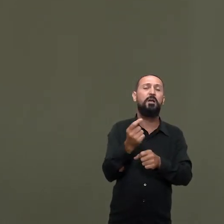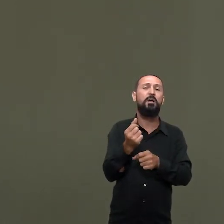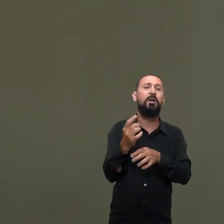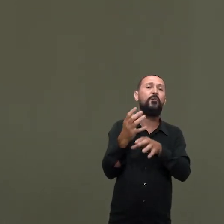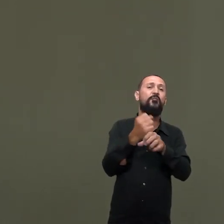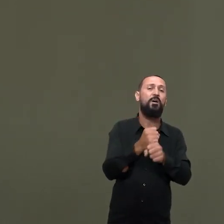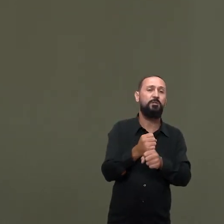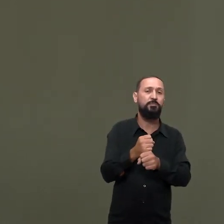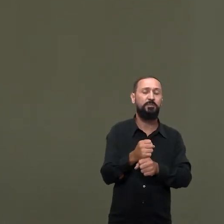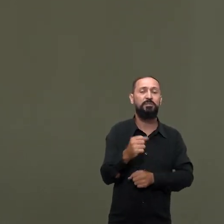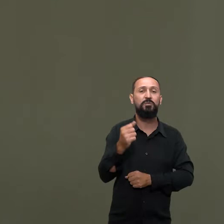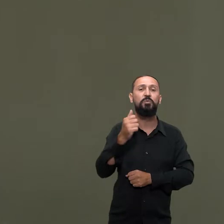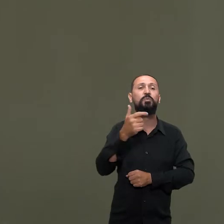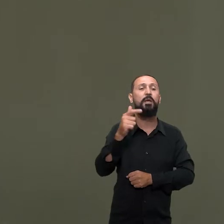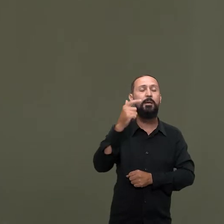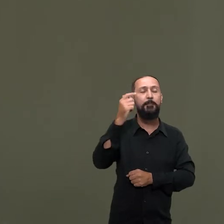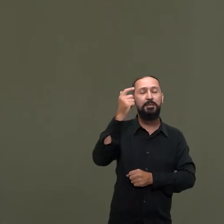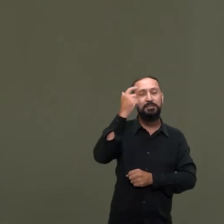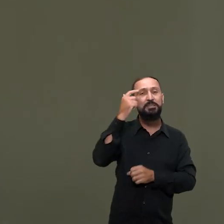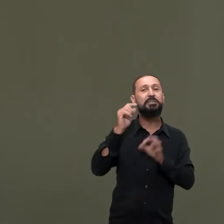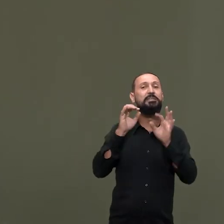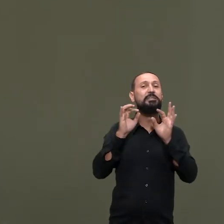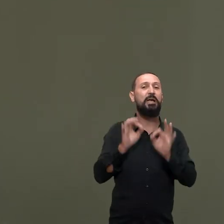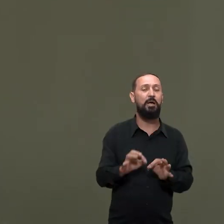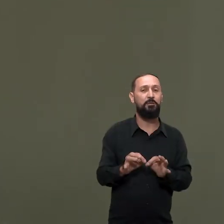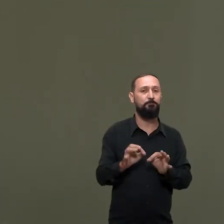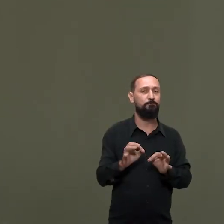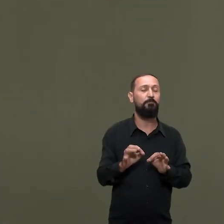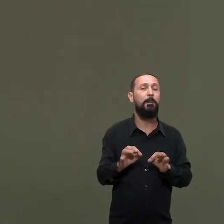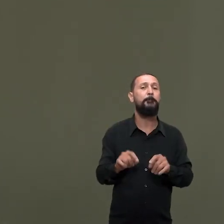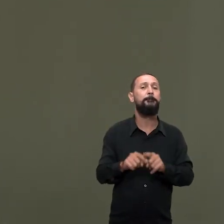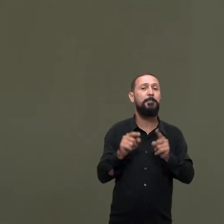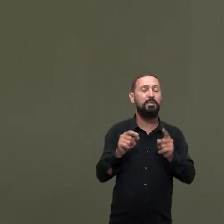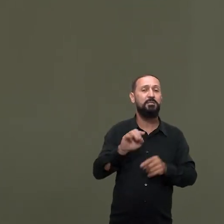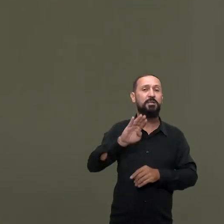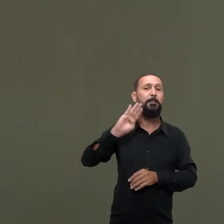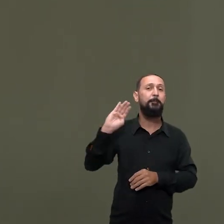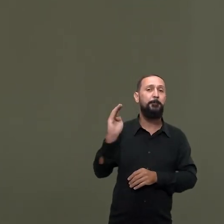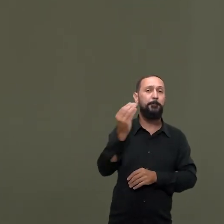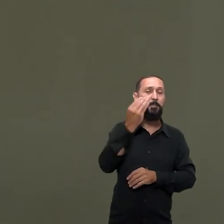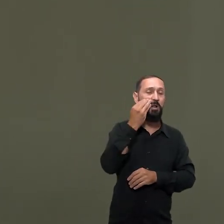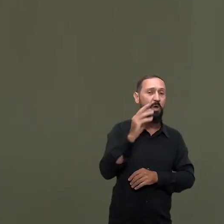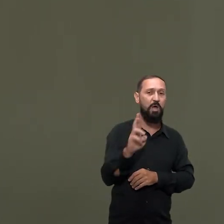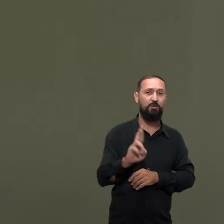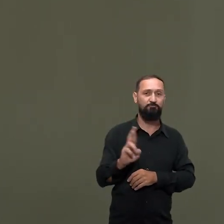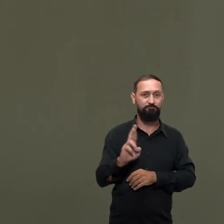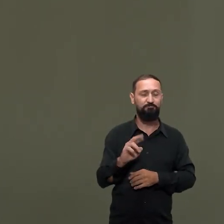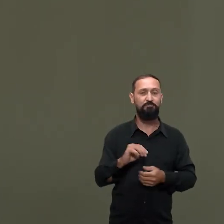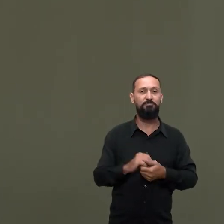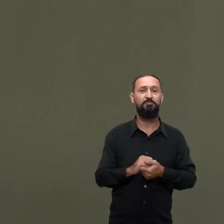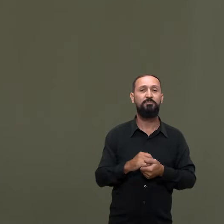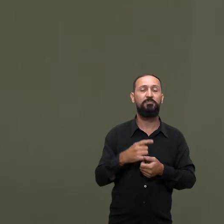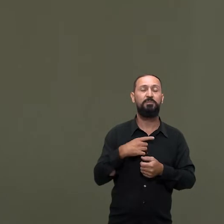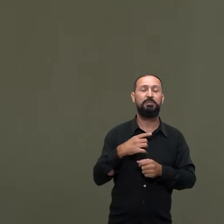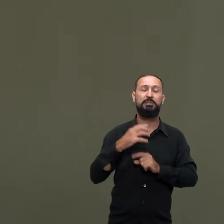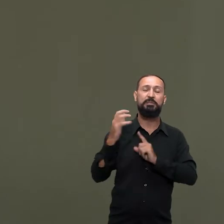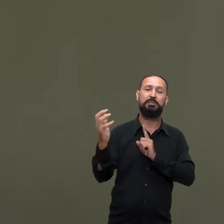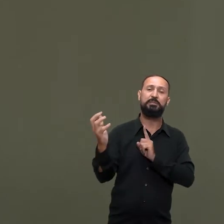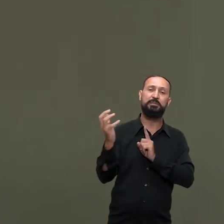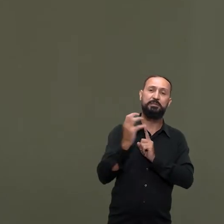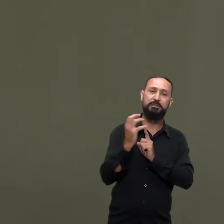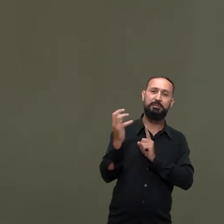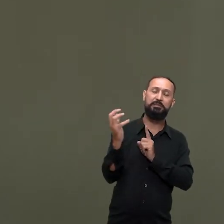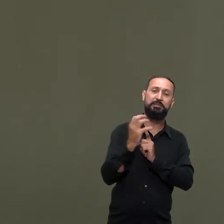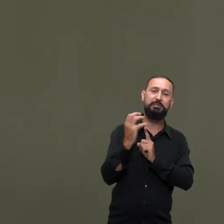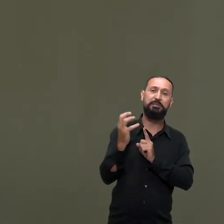nem foi, talvez, a gente não tem uma dimensão exata, mas são bilhões de reais e realmente